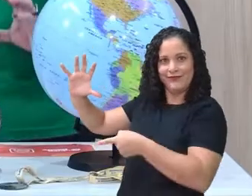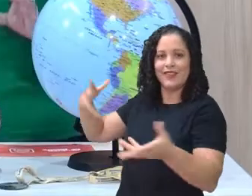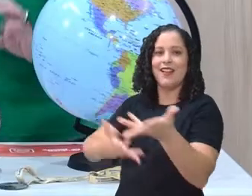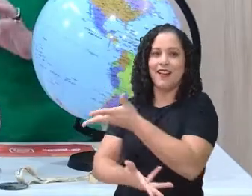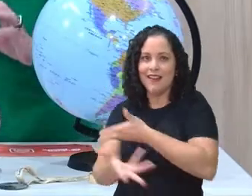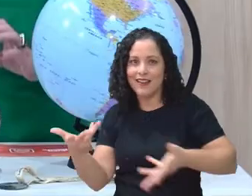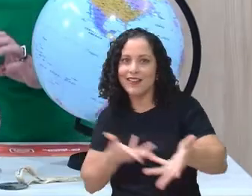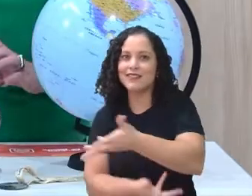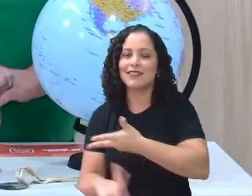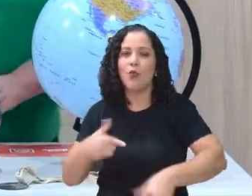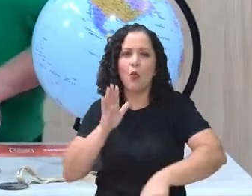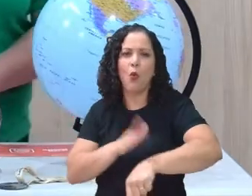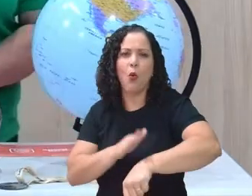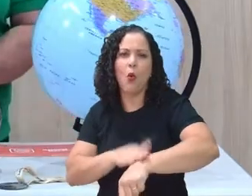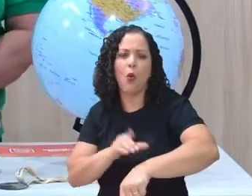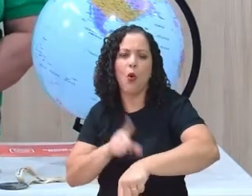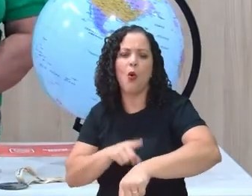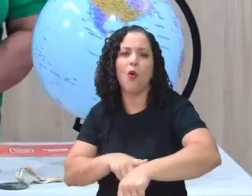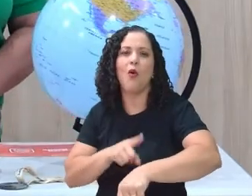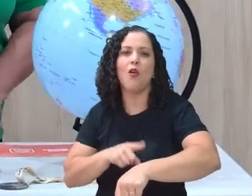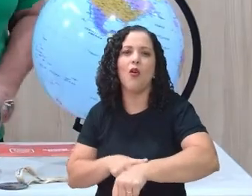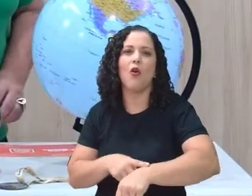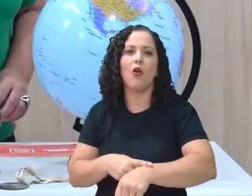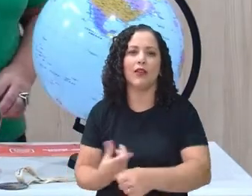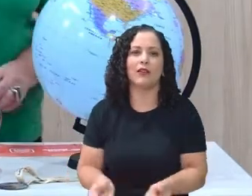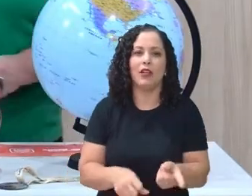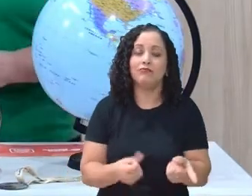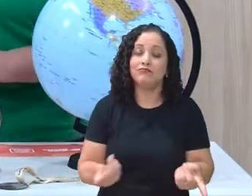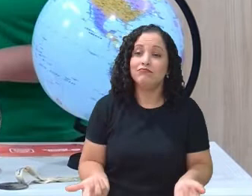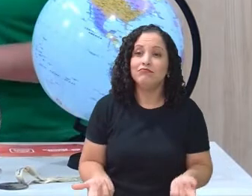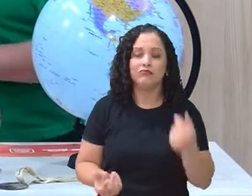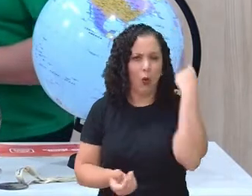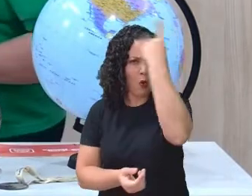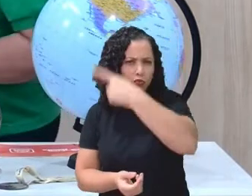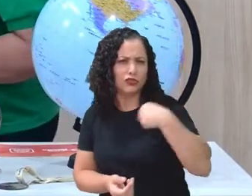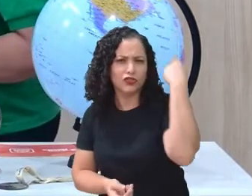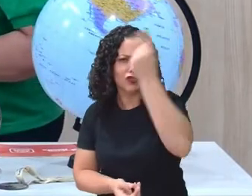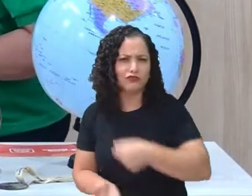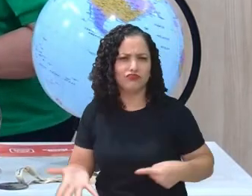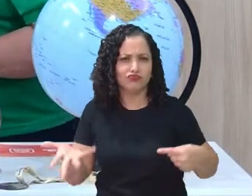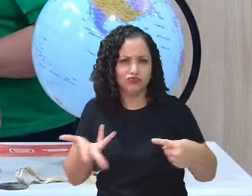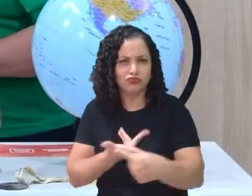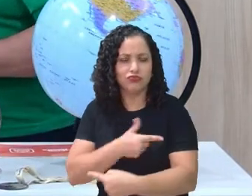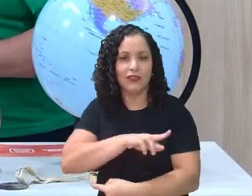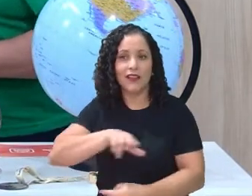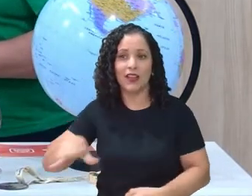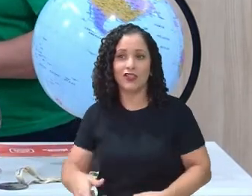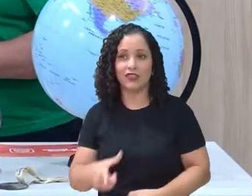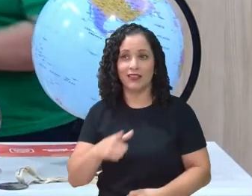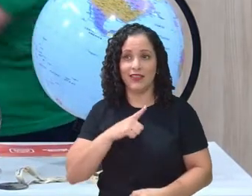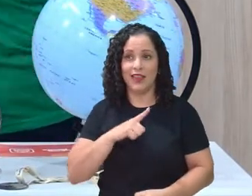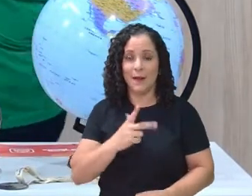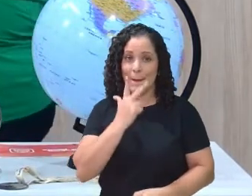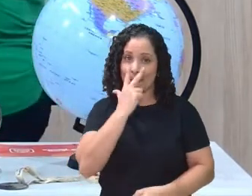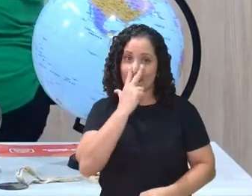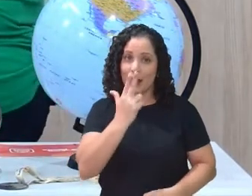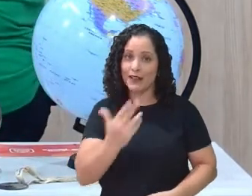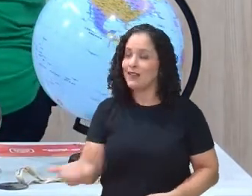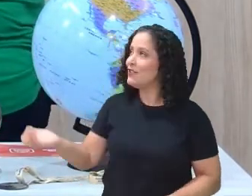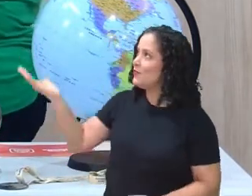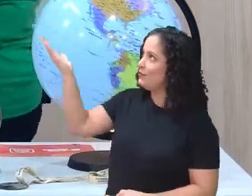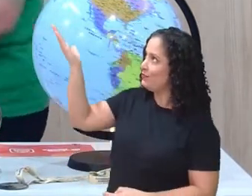sobre fuso horário. Primeira questão do fuso. Eu vou mostrar a vocês porque tem esse formato aqui, ó. Estão